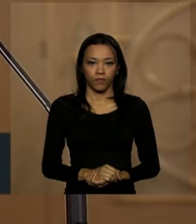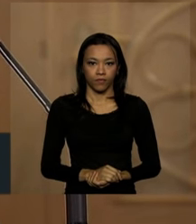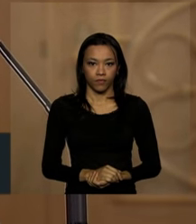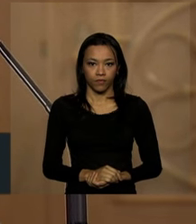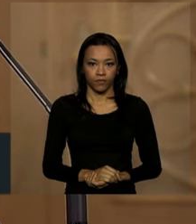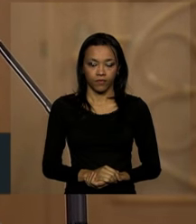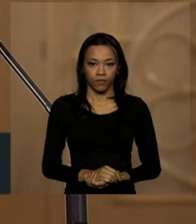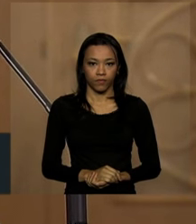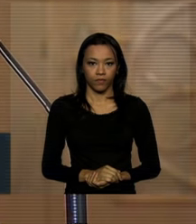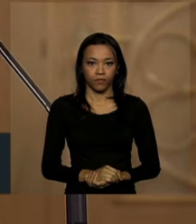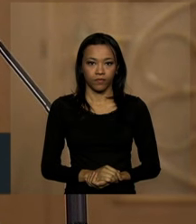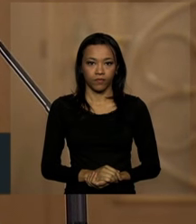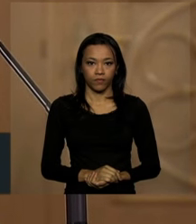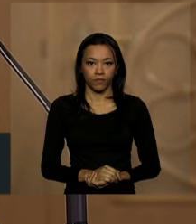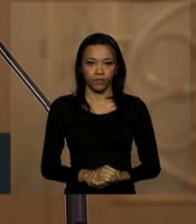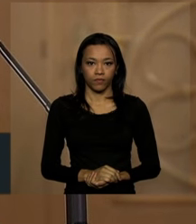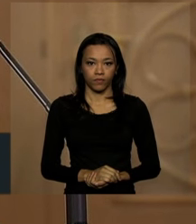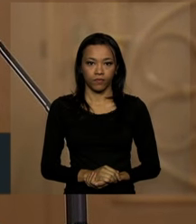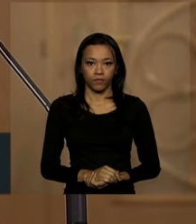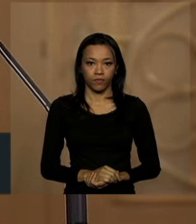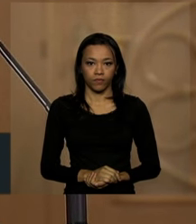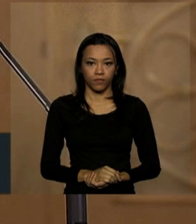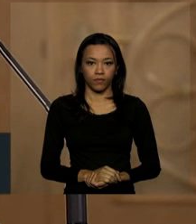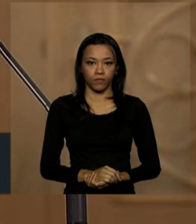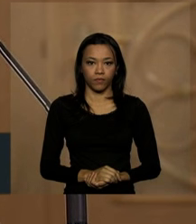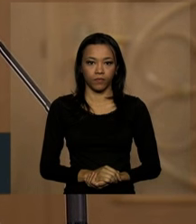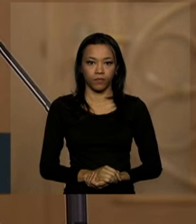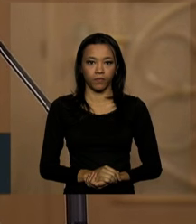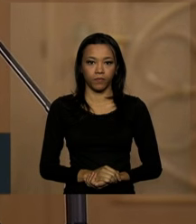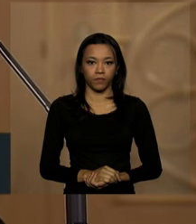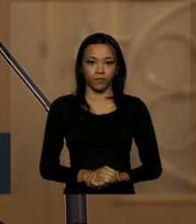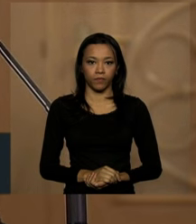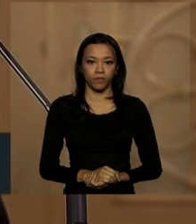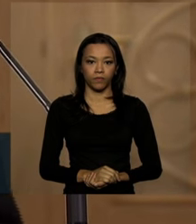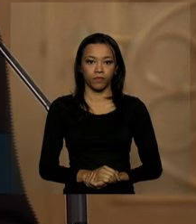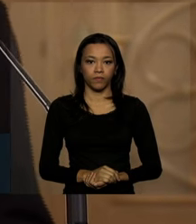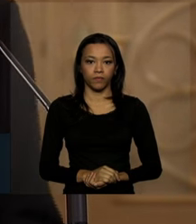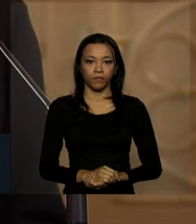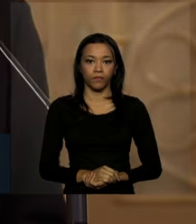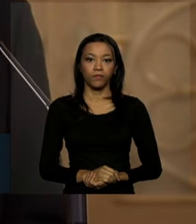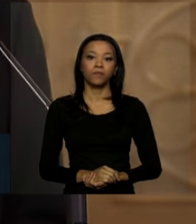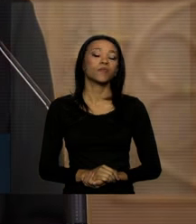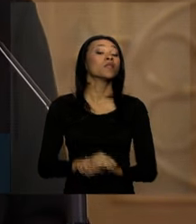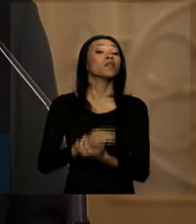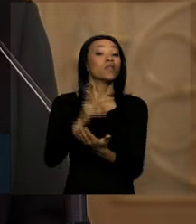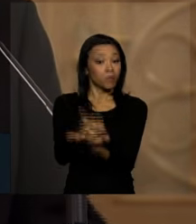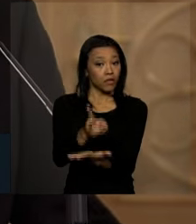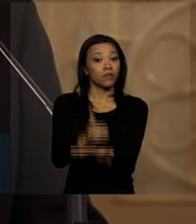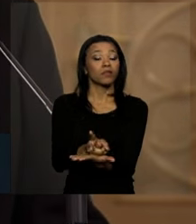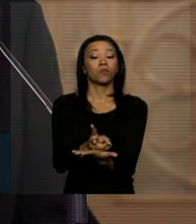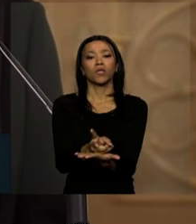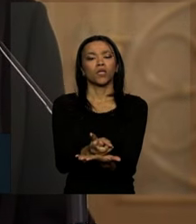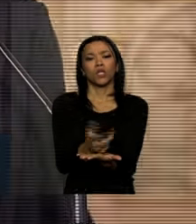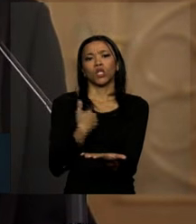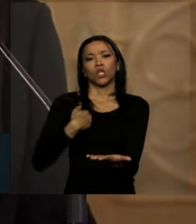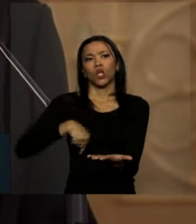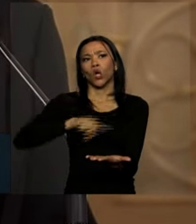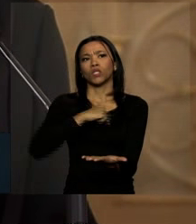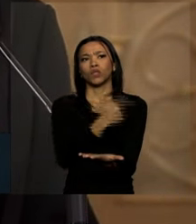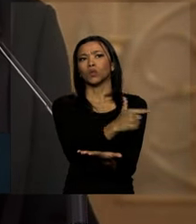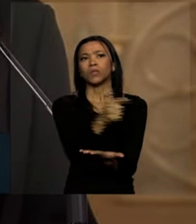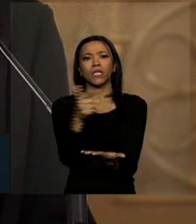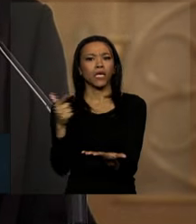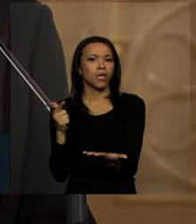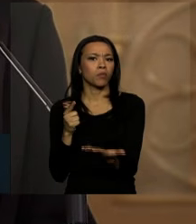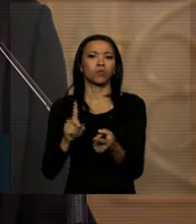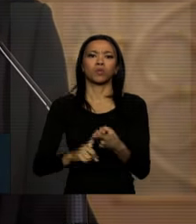370 billion available by way of foreign reserves. Ao mesmo tempo, não temos nenhuma bolha imobiliária,